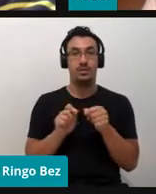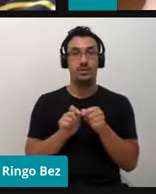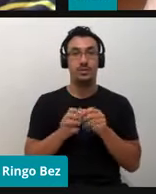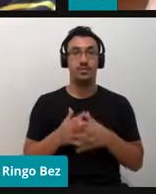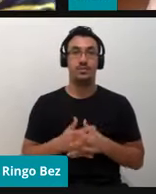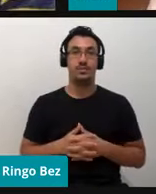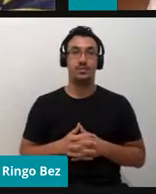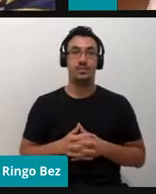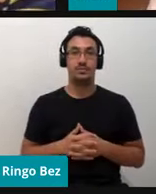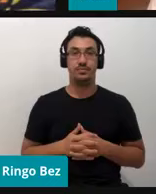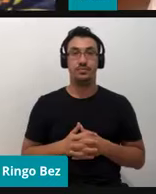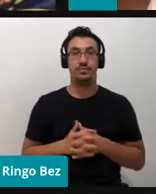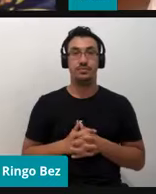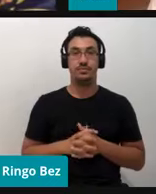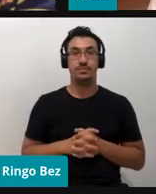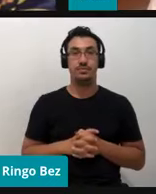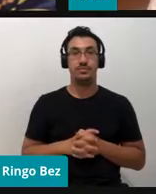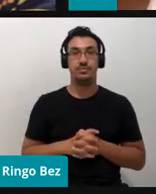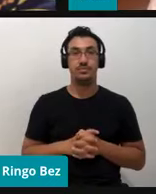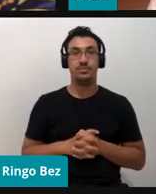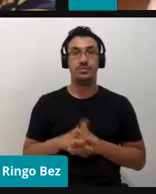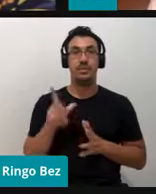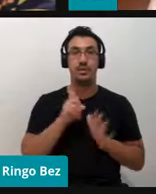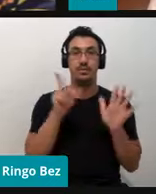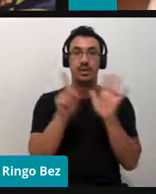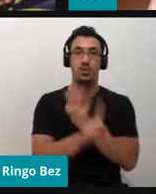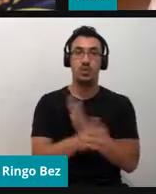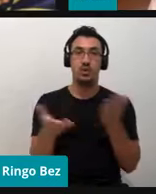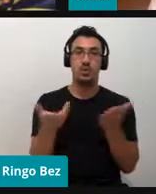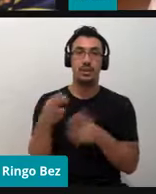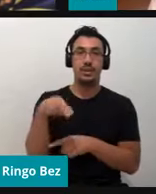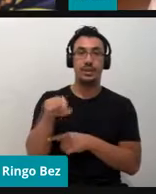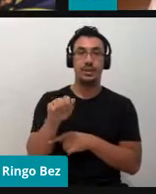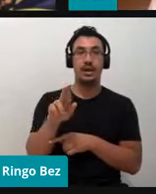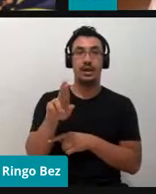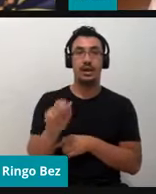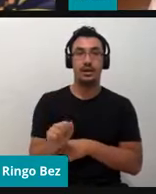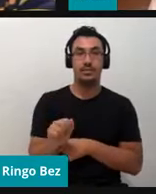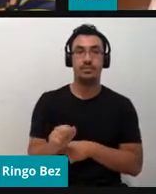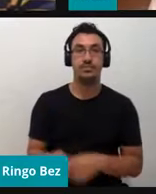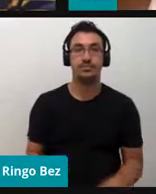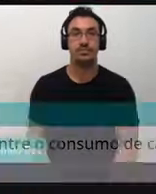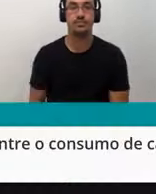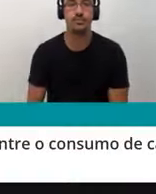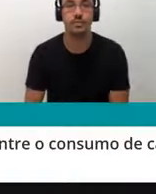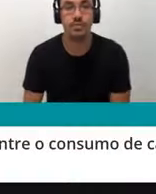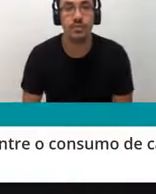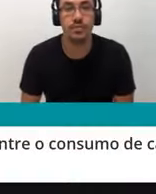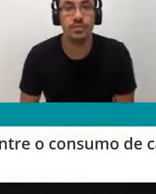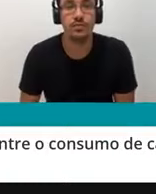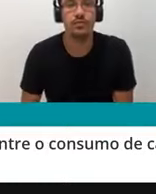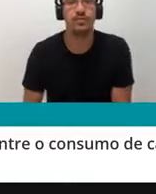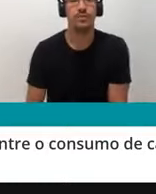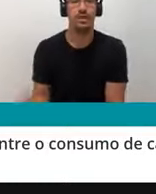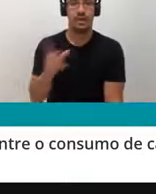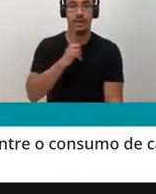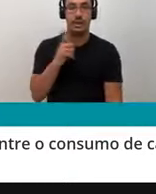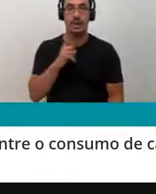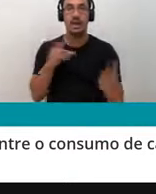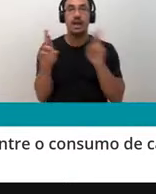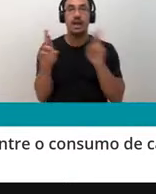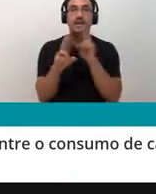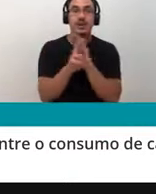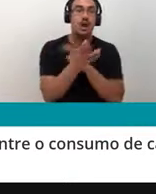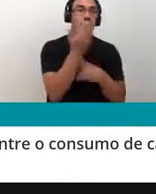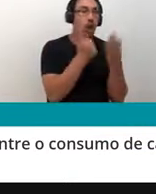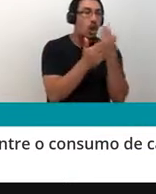Só interromper aqui, porque tem uma pergunta aqui da Nara, que fez aqui agora. Existe correlação entre o consumo de carne e a crise